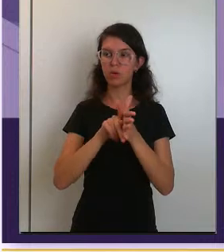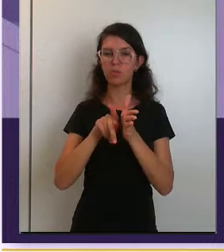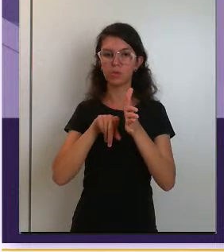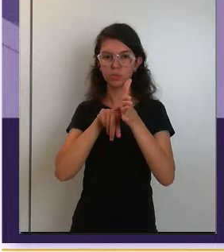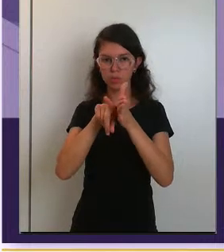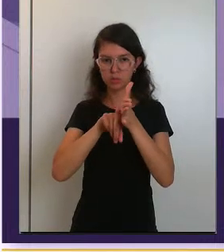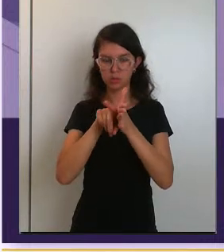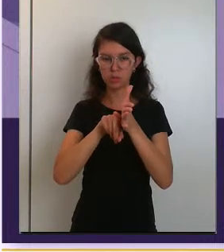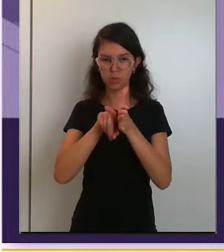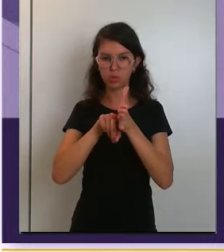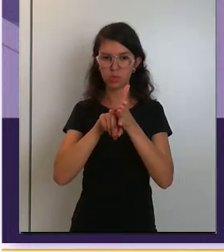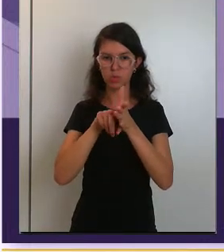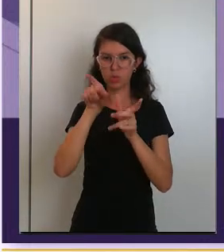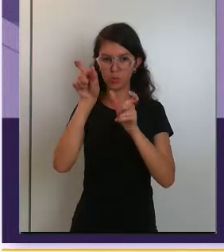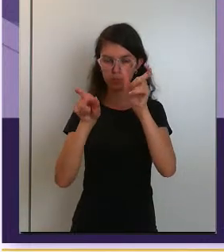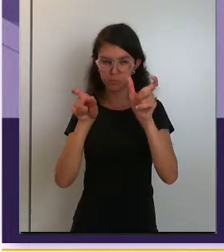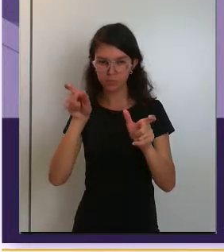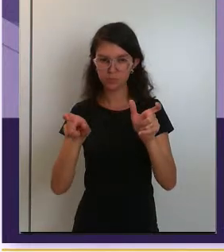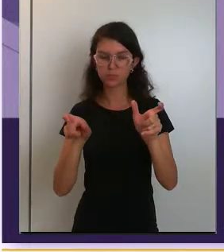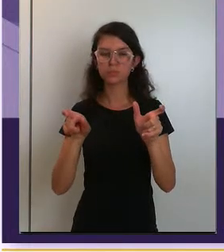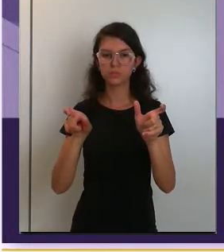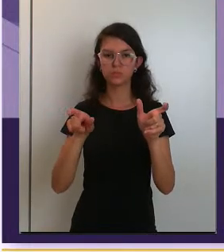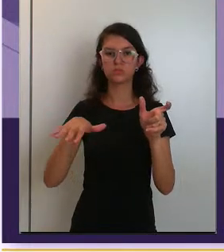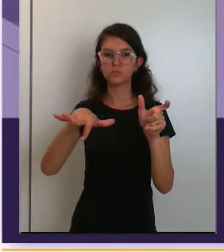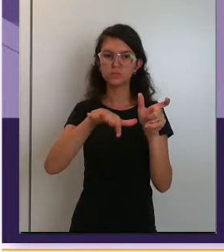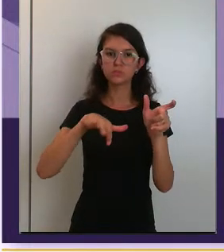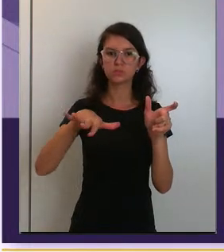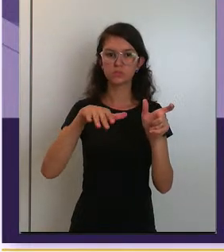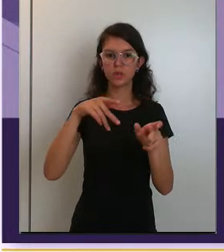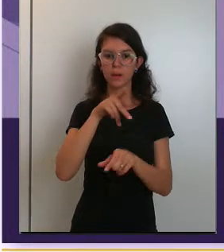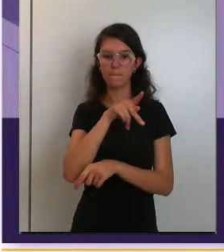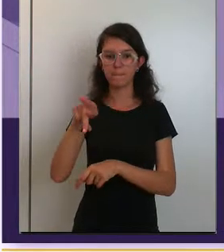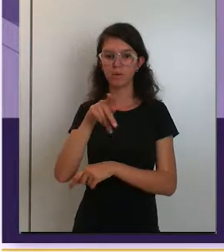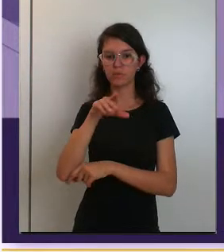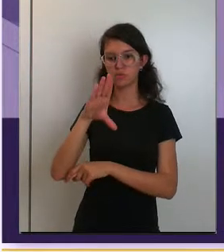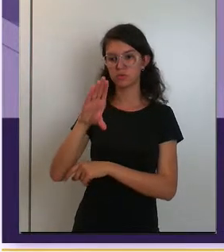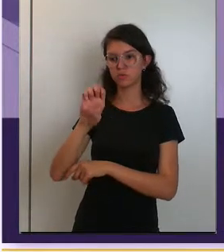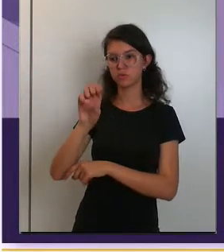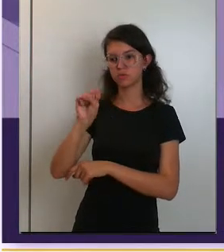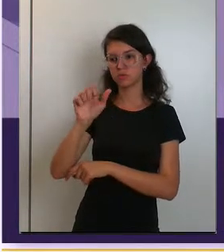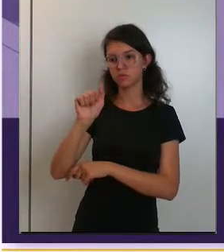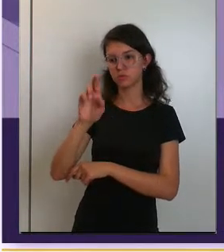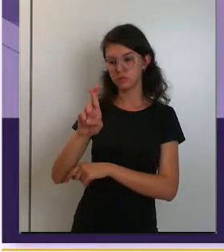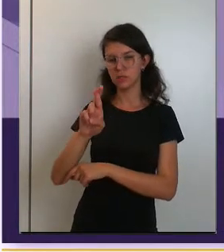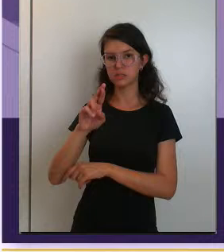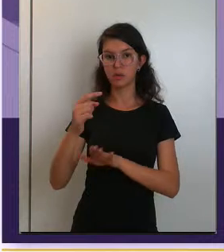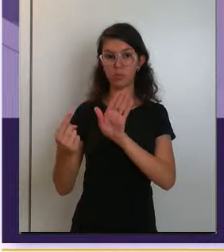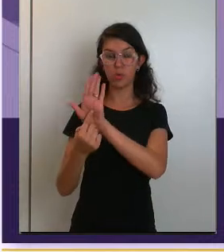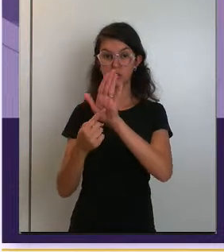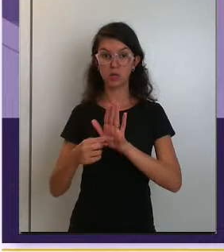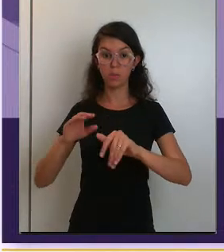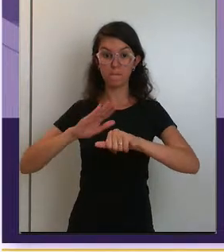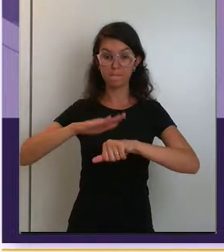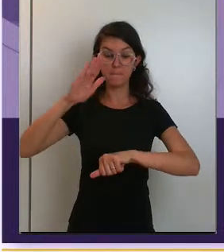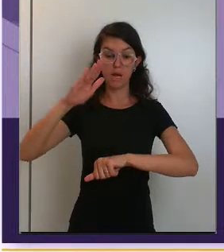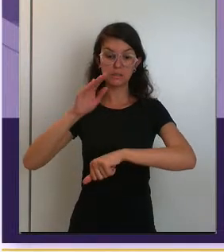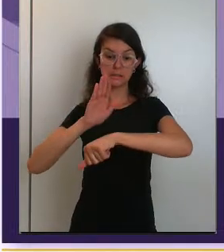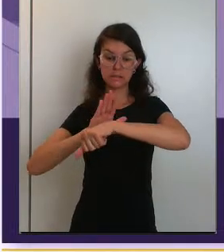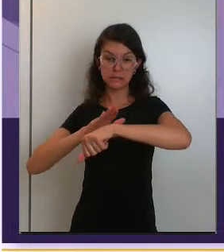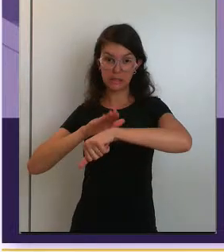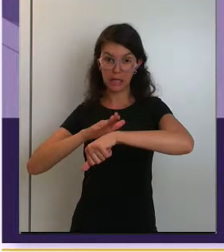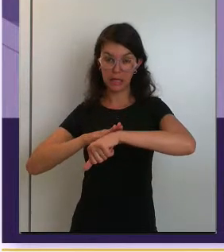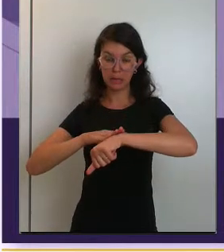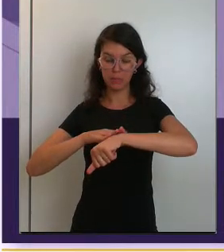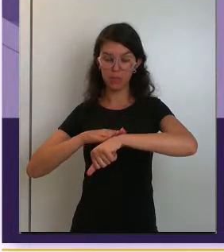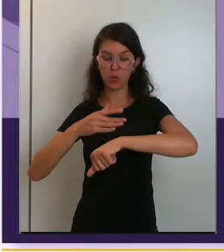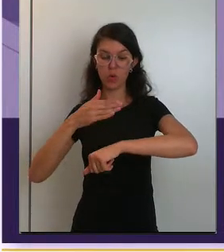um dos pesquisadores mais conceituados na área, o professor César Victor, mostrando que quanto mais tempo as crianças